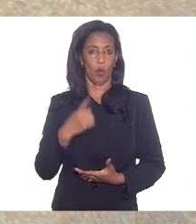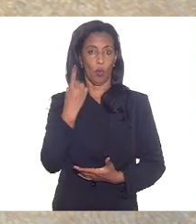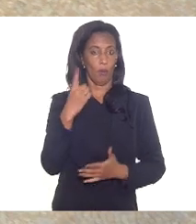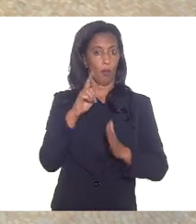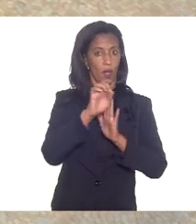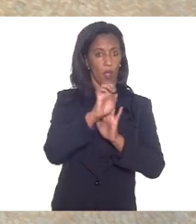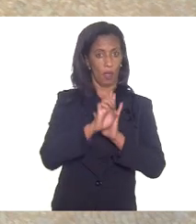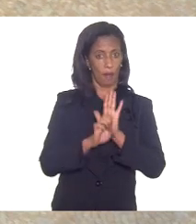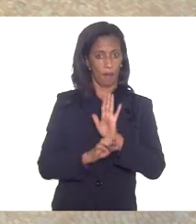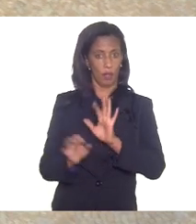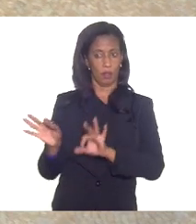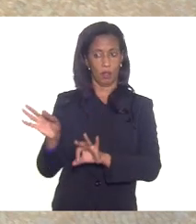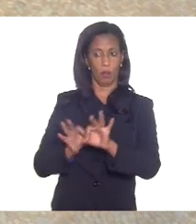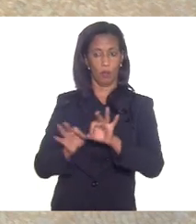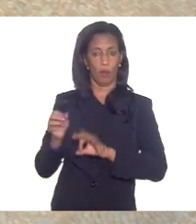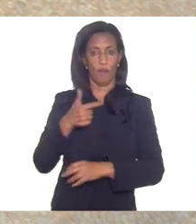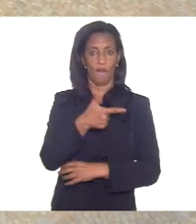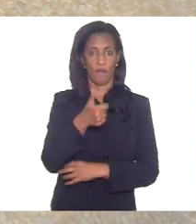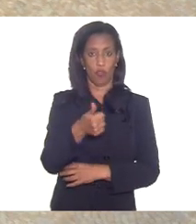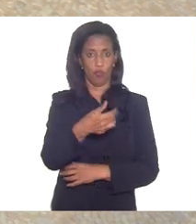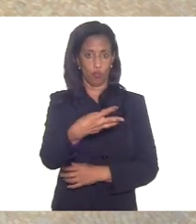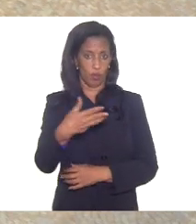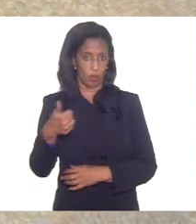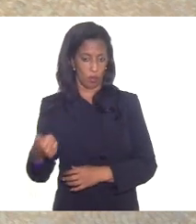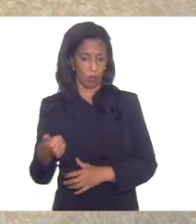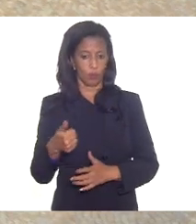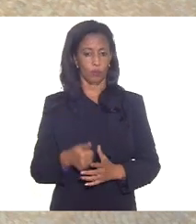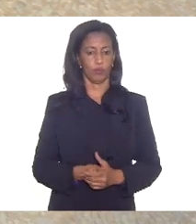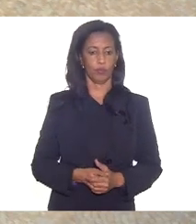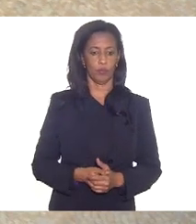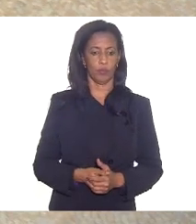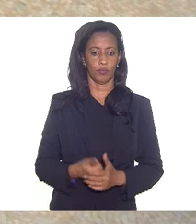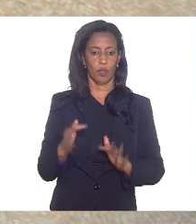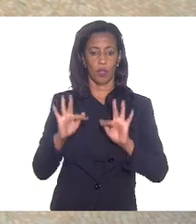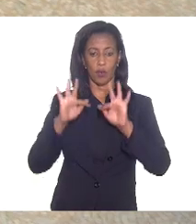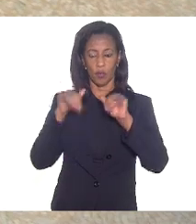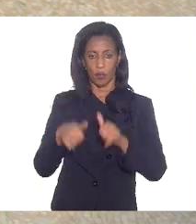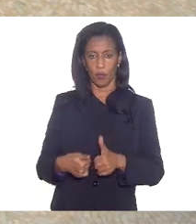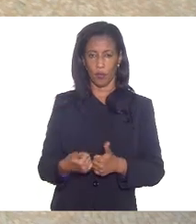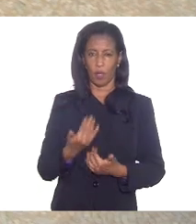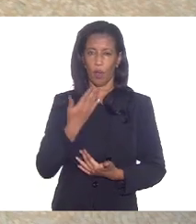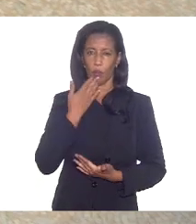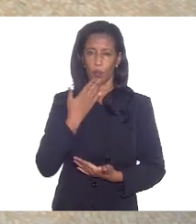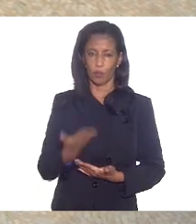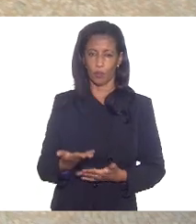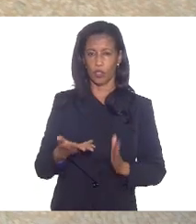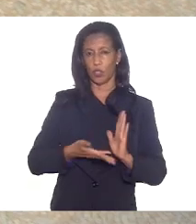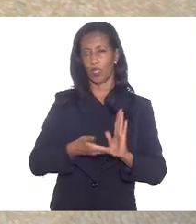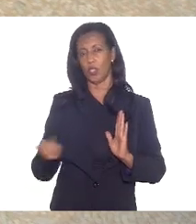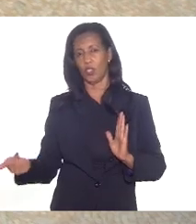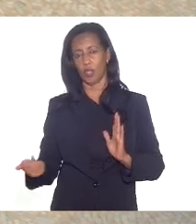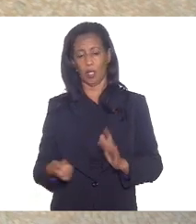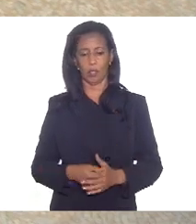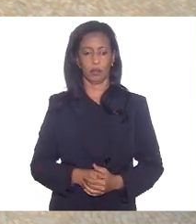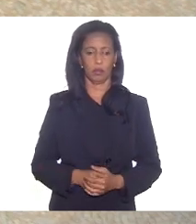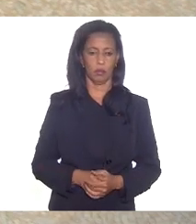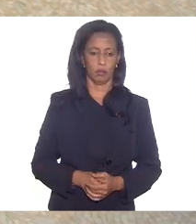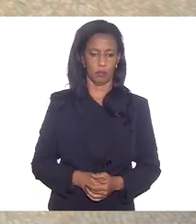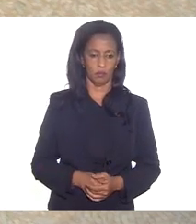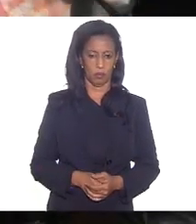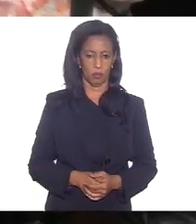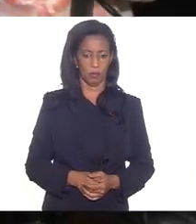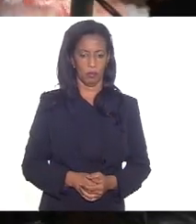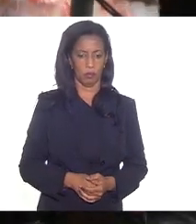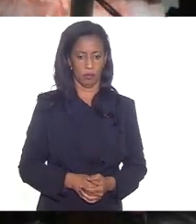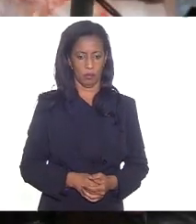emenda que foi feita ao projeto 2131 e, ao final, solicitar a sua retirada. Então, a